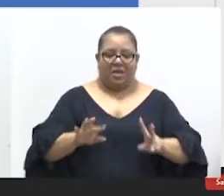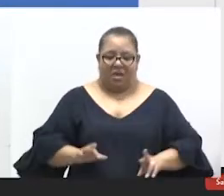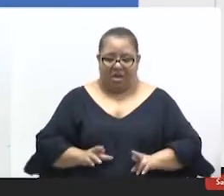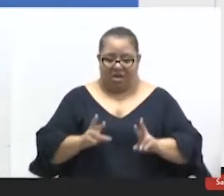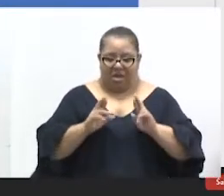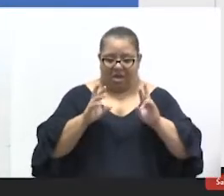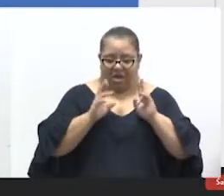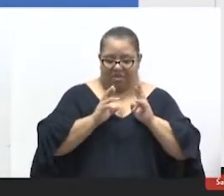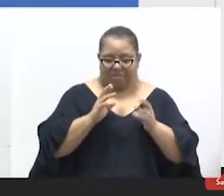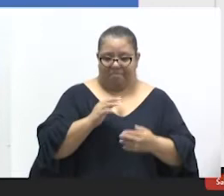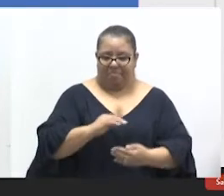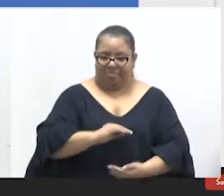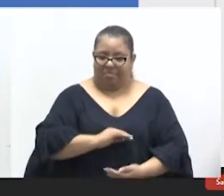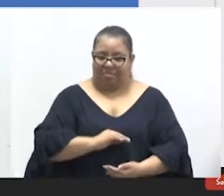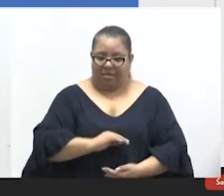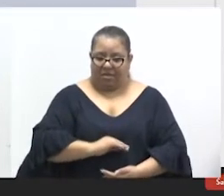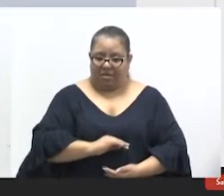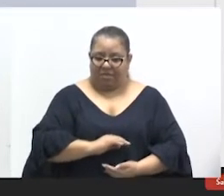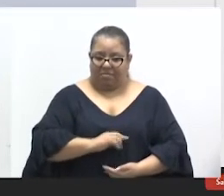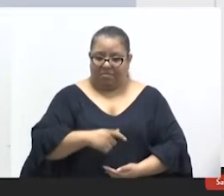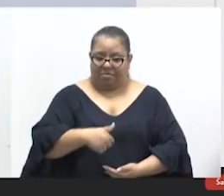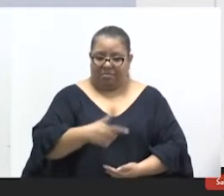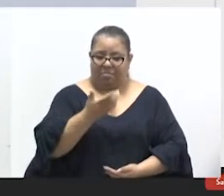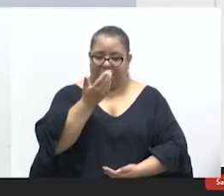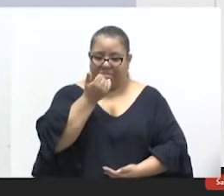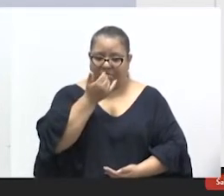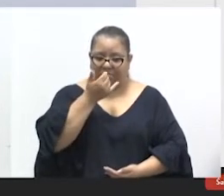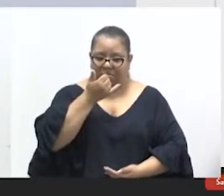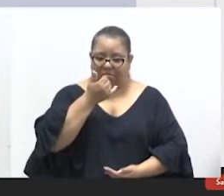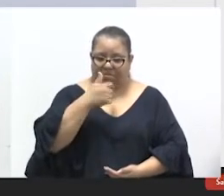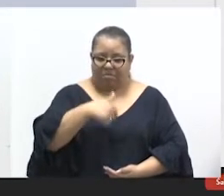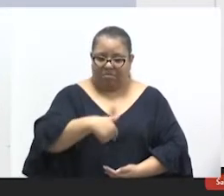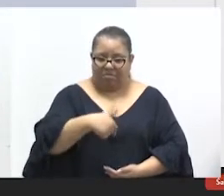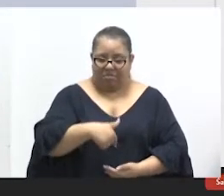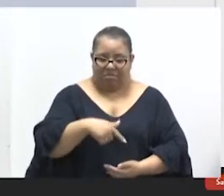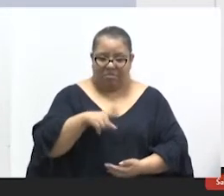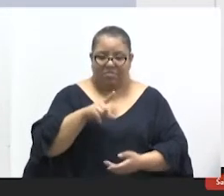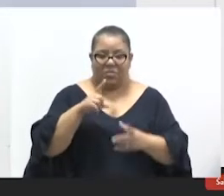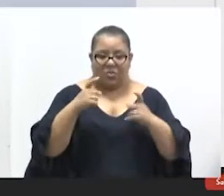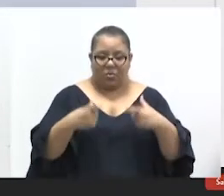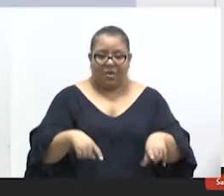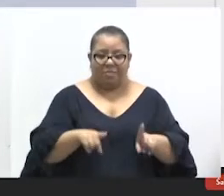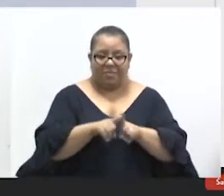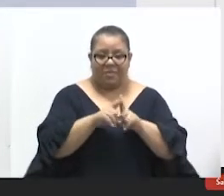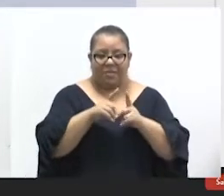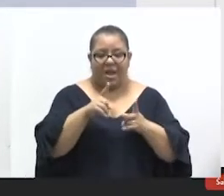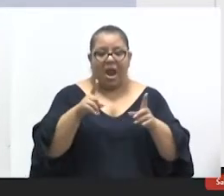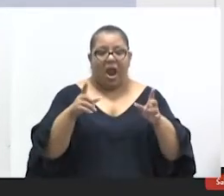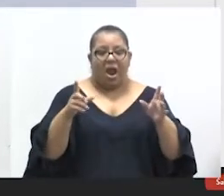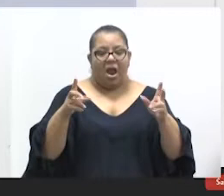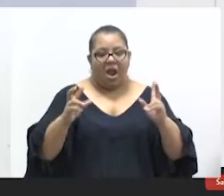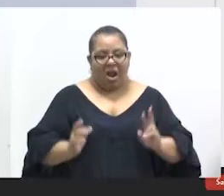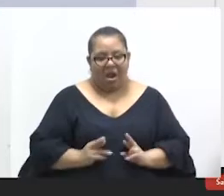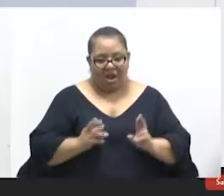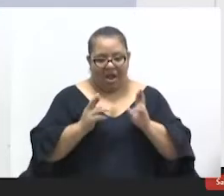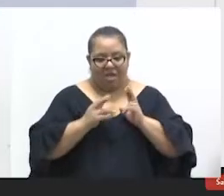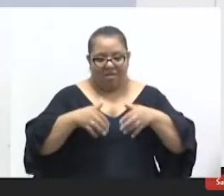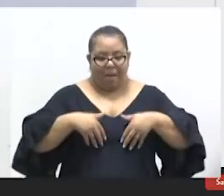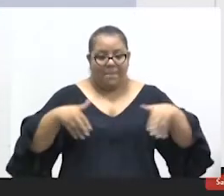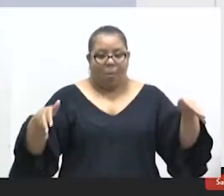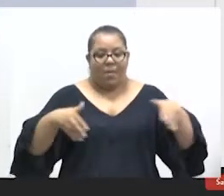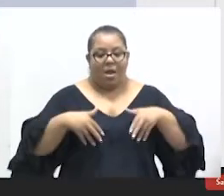4 novos casos. Em relação ao câncer de pulmão e brônquios, além daquilo que já foi citado,